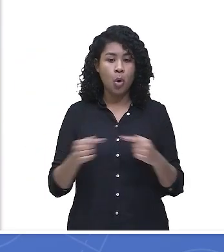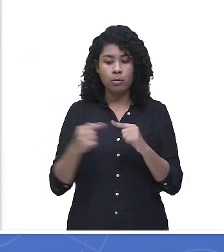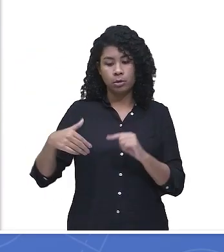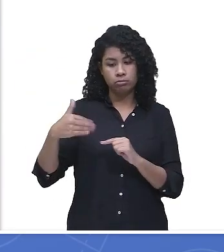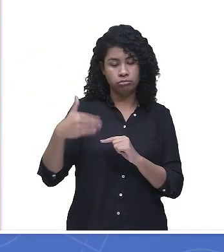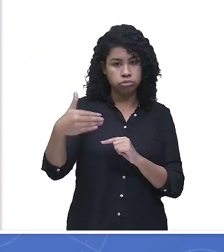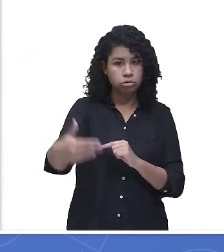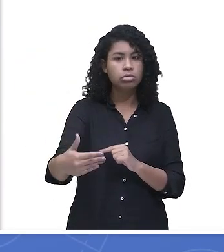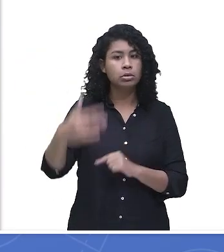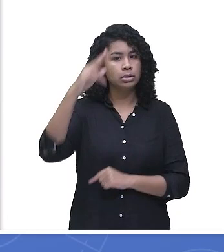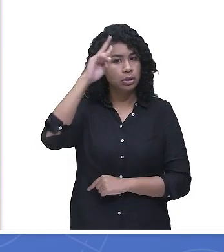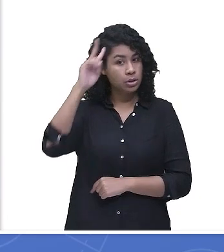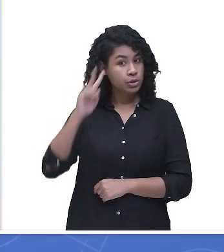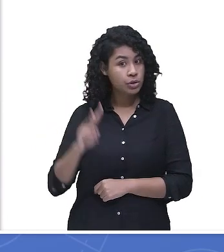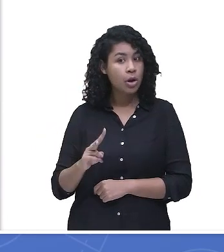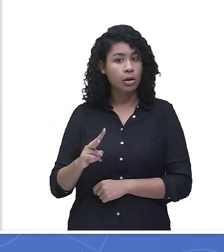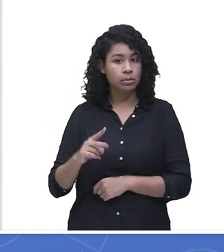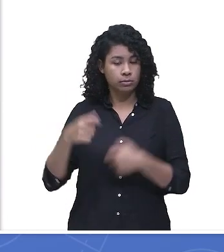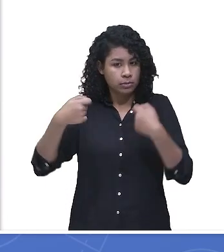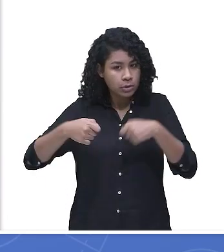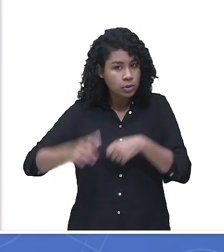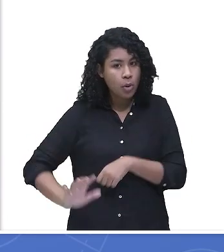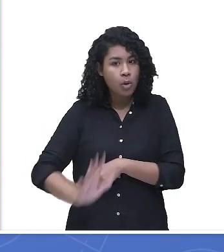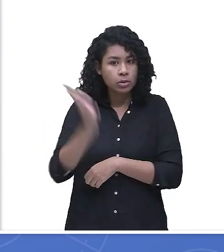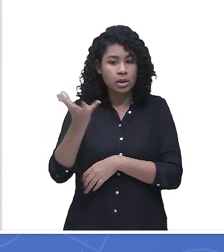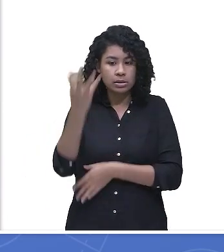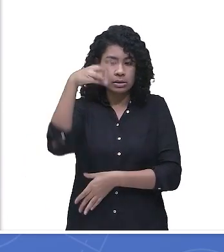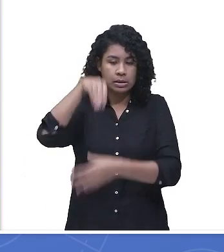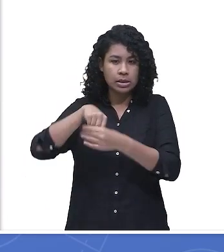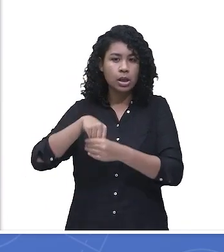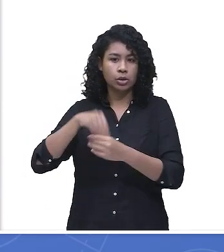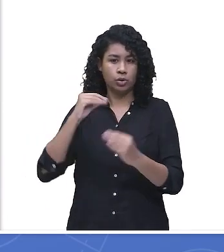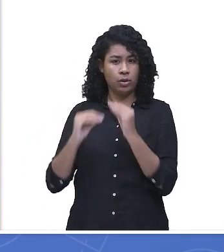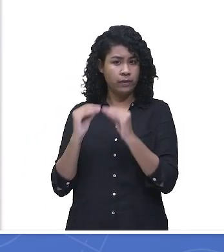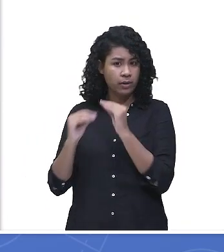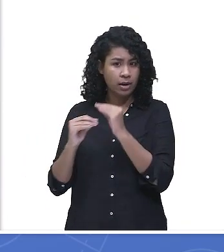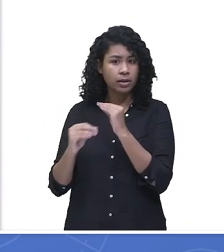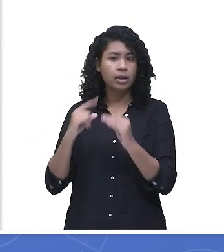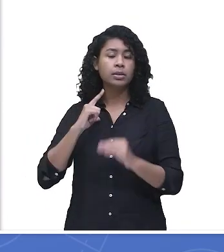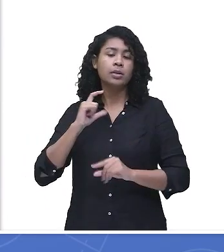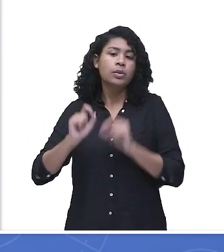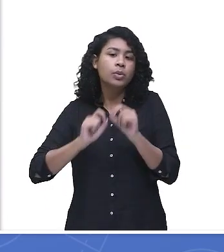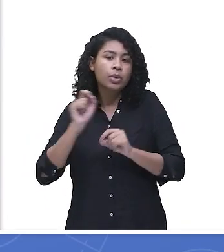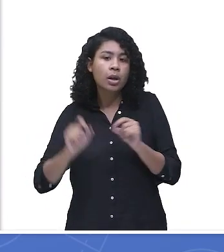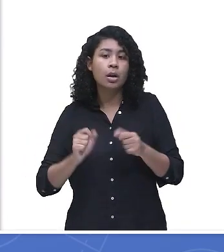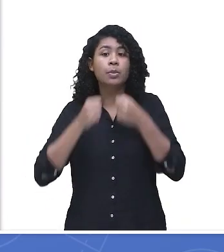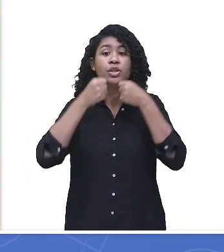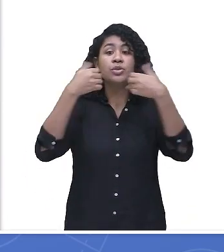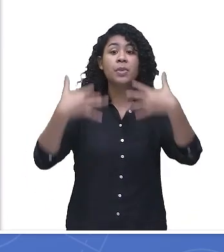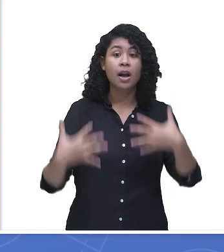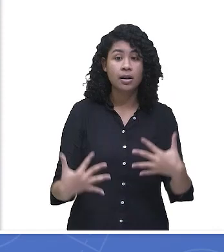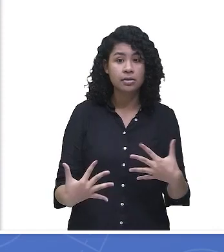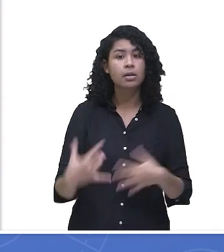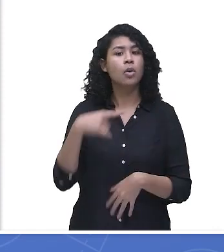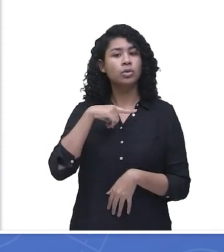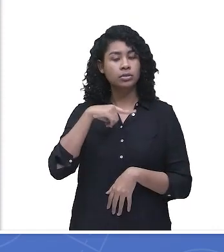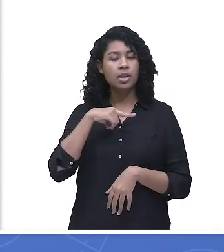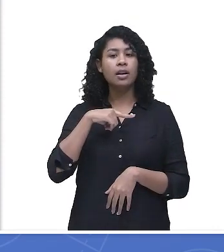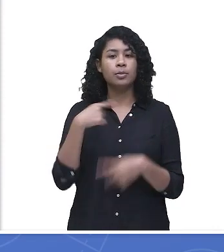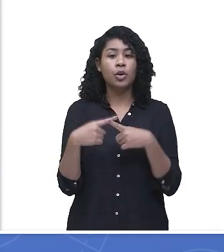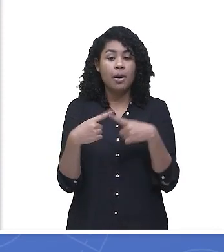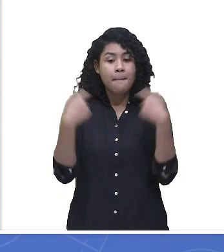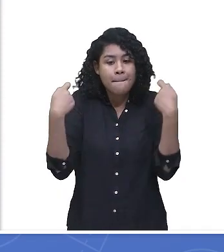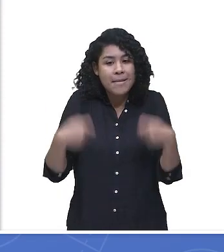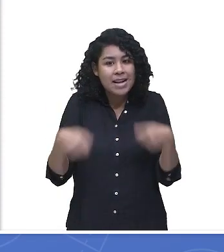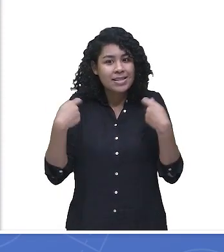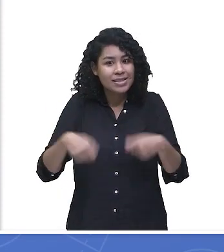desenvolvimento da narrativa. Tudo que acontece em uma novela, nessa trama, você tem uma justificativa, porque isso precisou acontecer